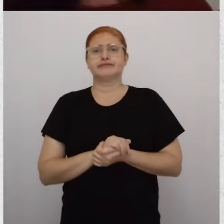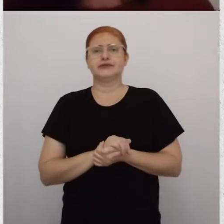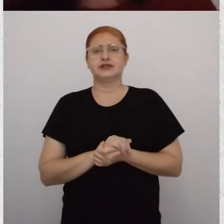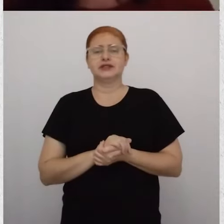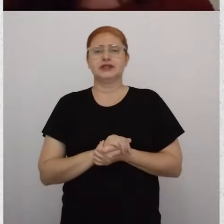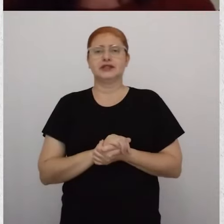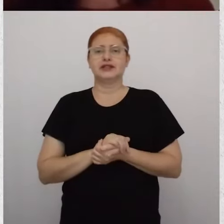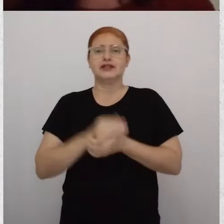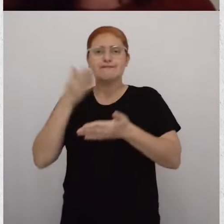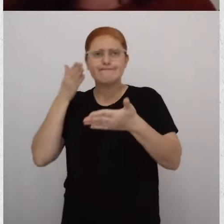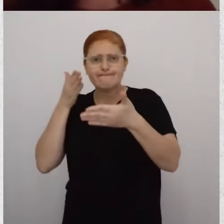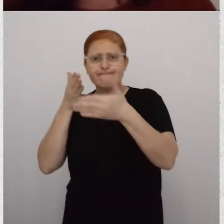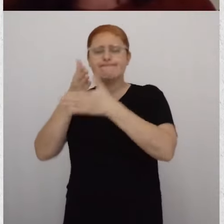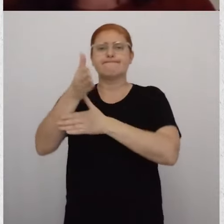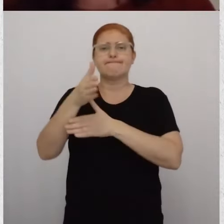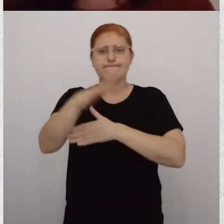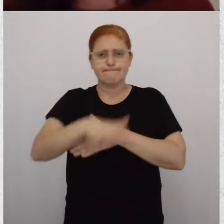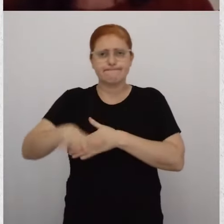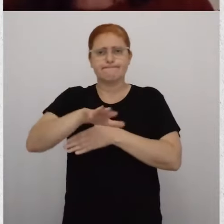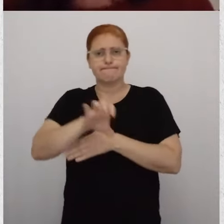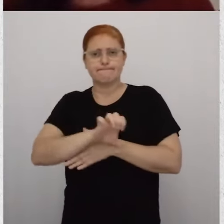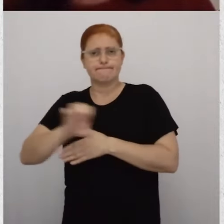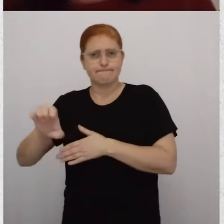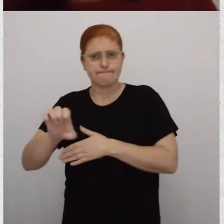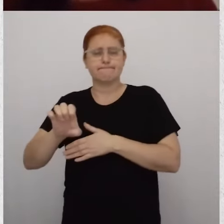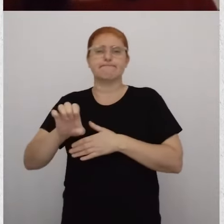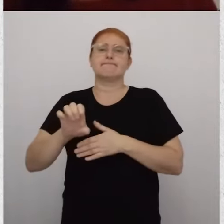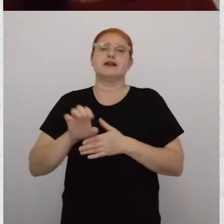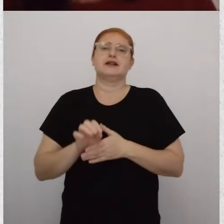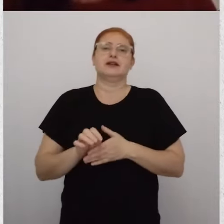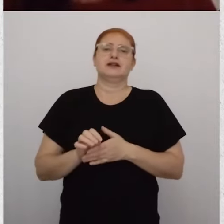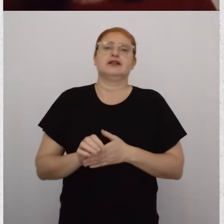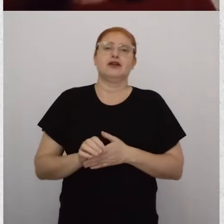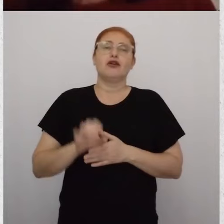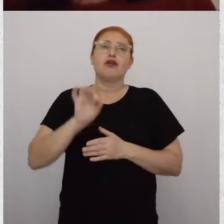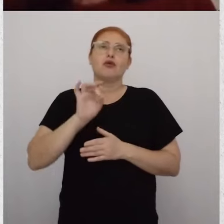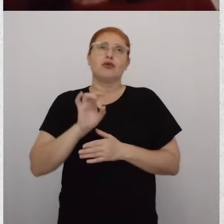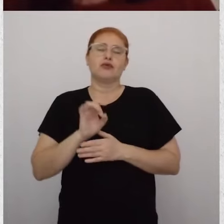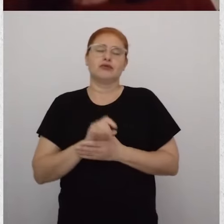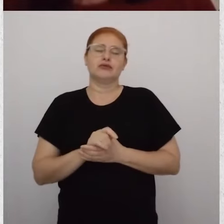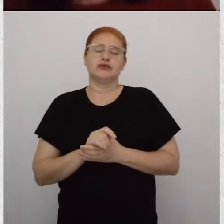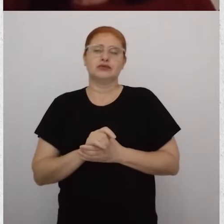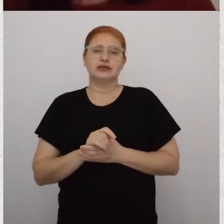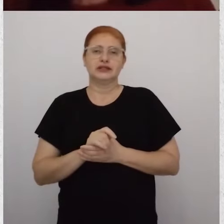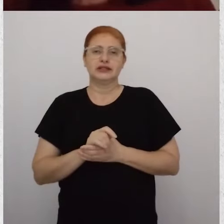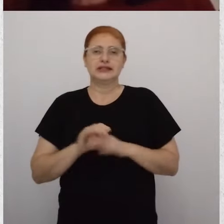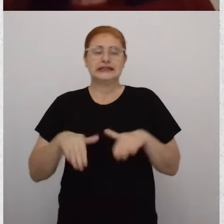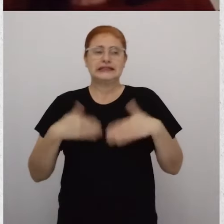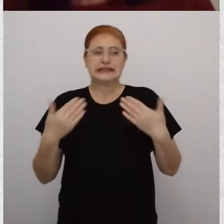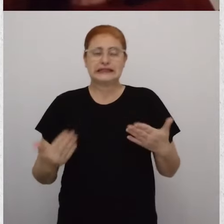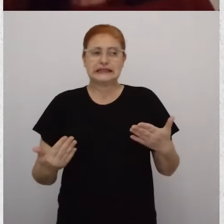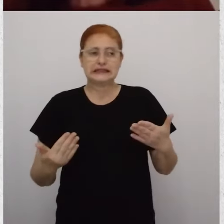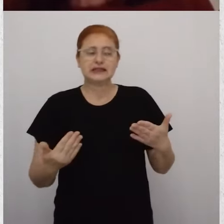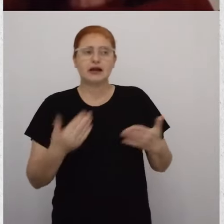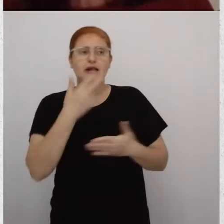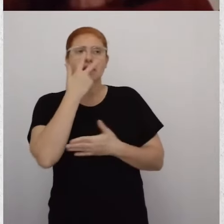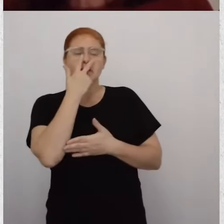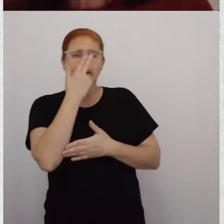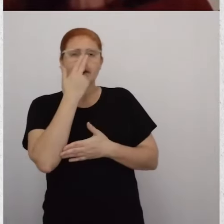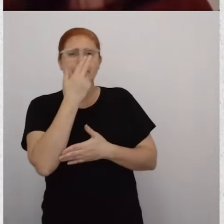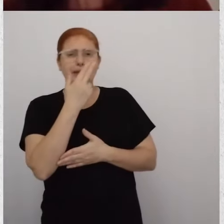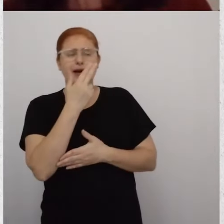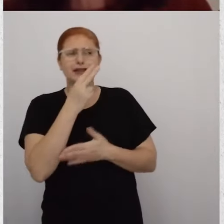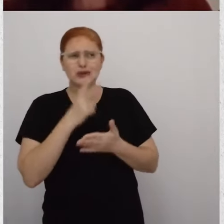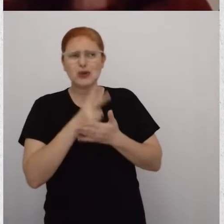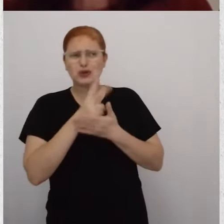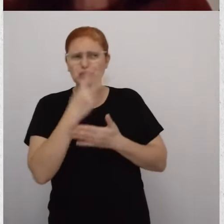atravessar o campo da esquerda para além do campo dos movimentos feministas, né? E isso aí é tudo isso, parece assim, muito atual ainda, né?